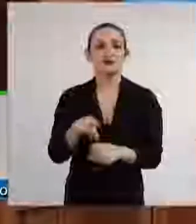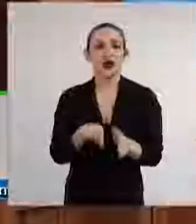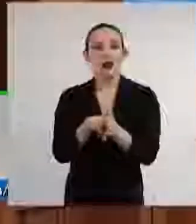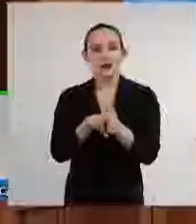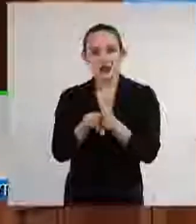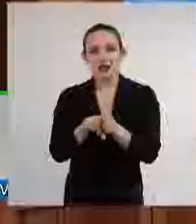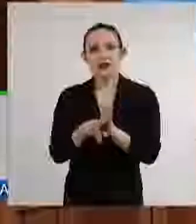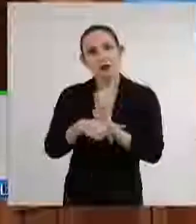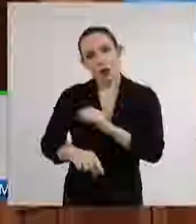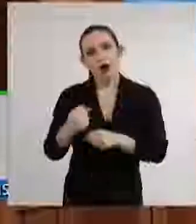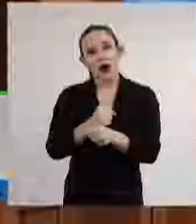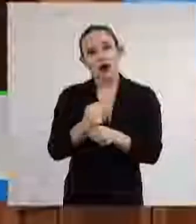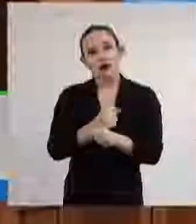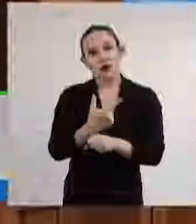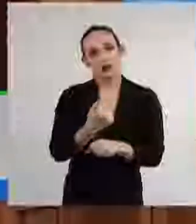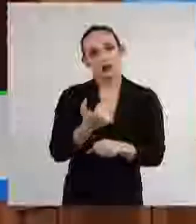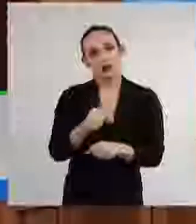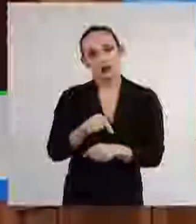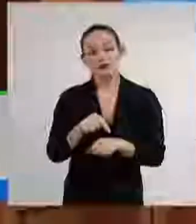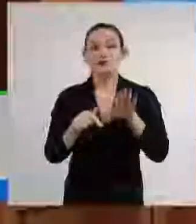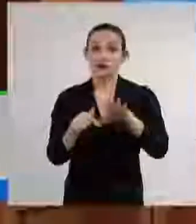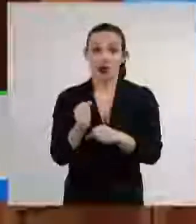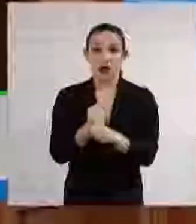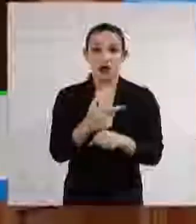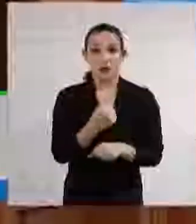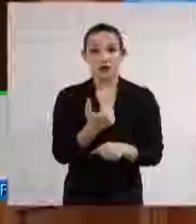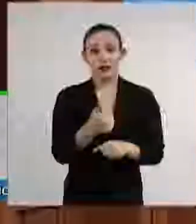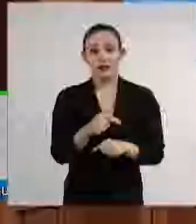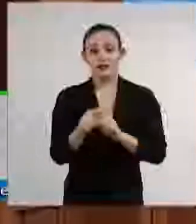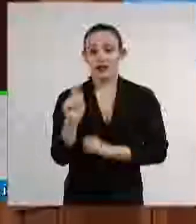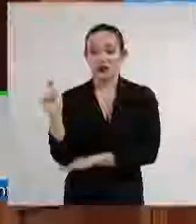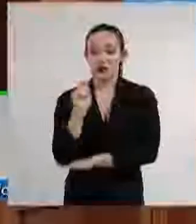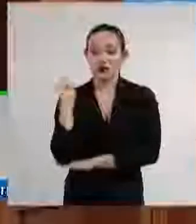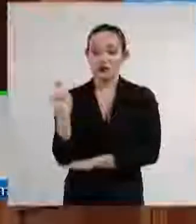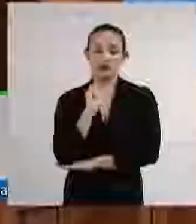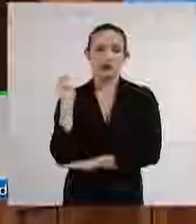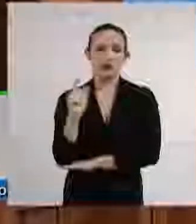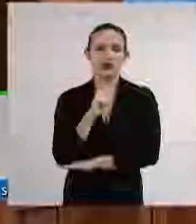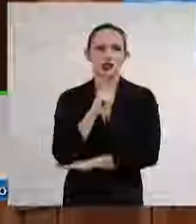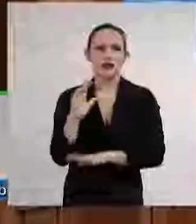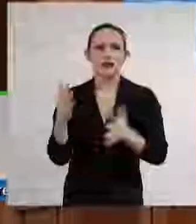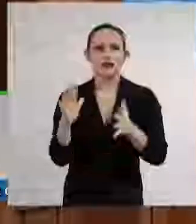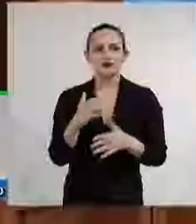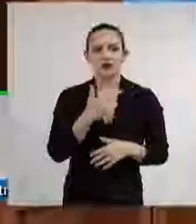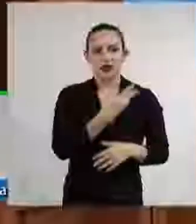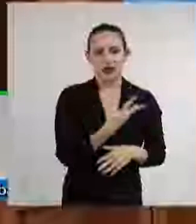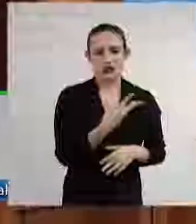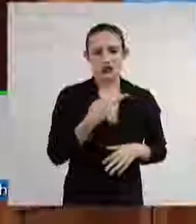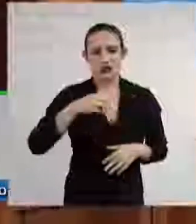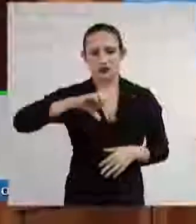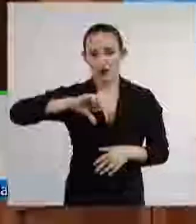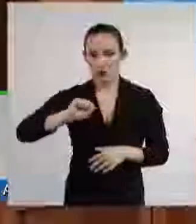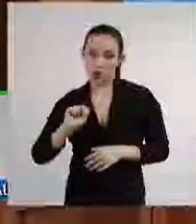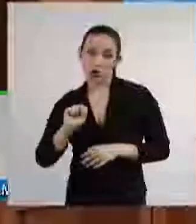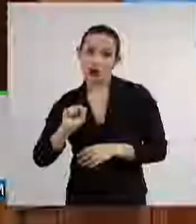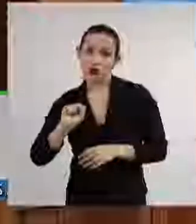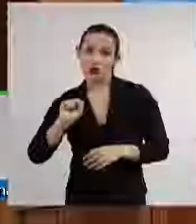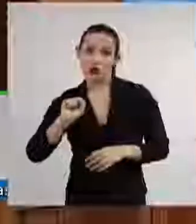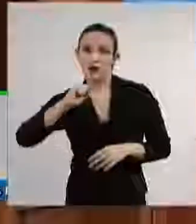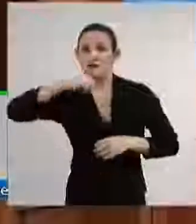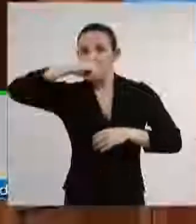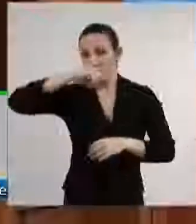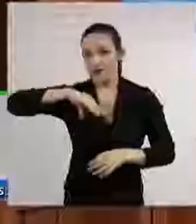de 2017. Em 2017, o Rio Grande do Sul recebeu o registro de 398 episódios de